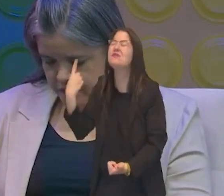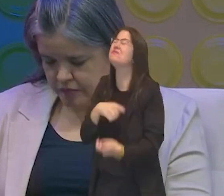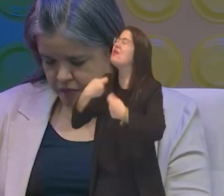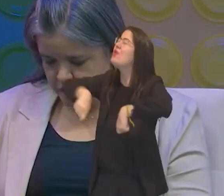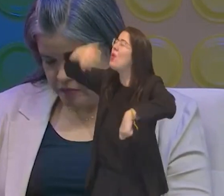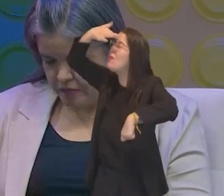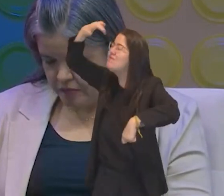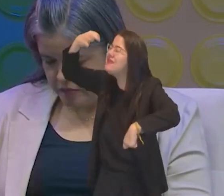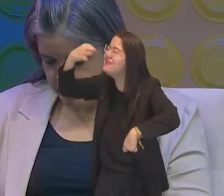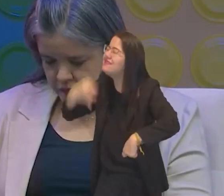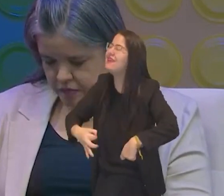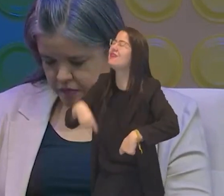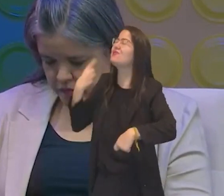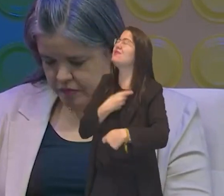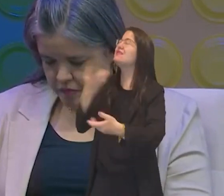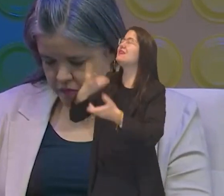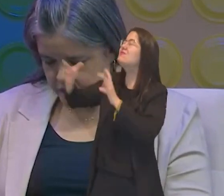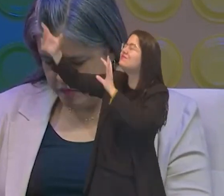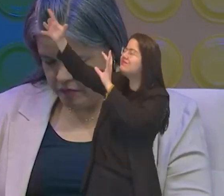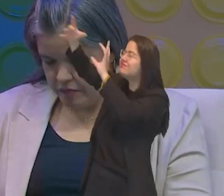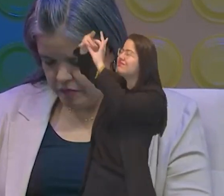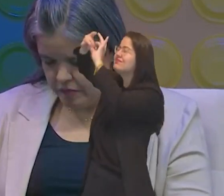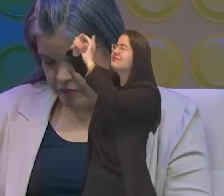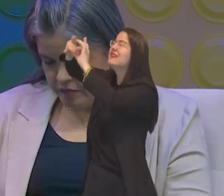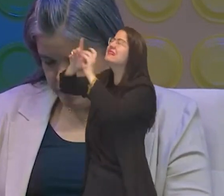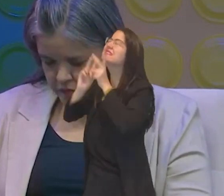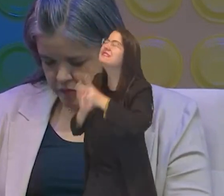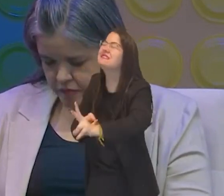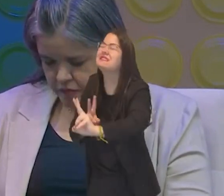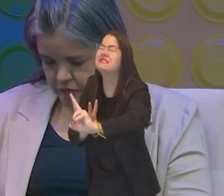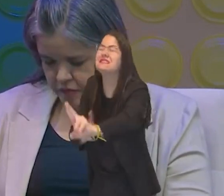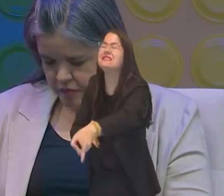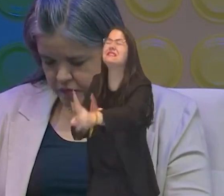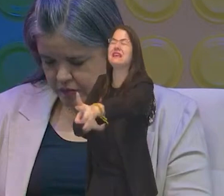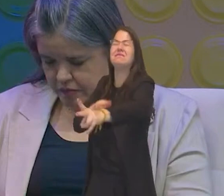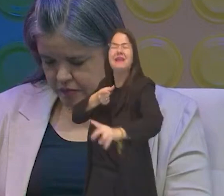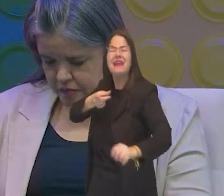estar conectados com o Senhor, para sempre,